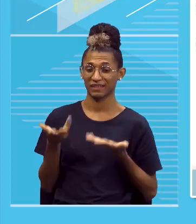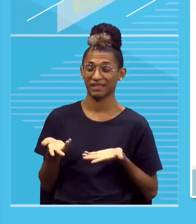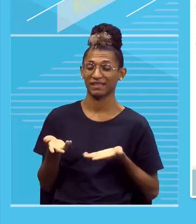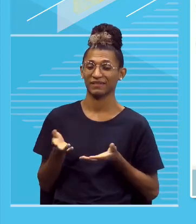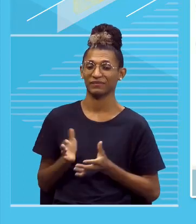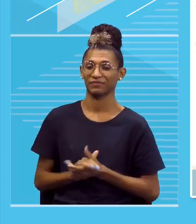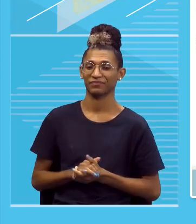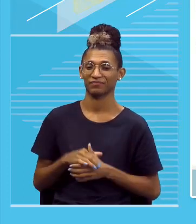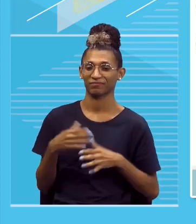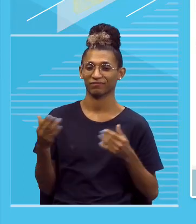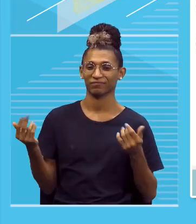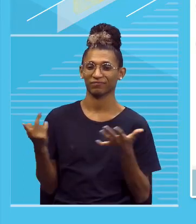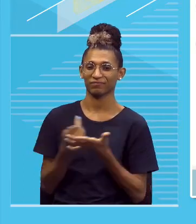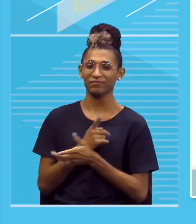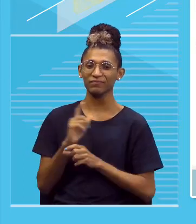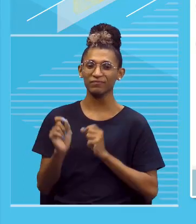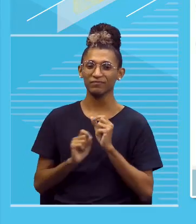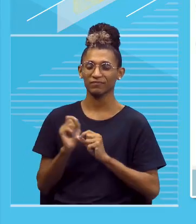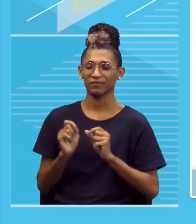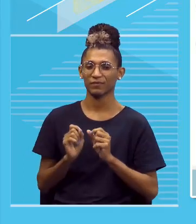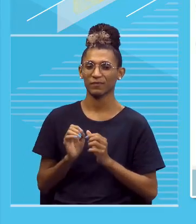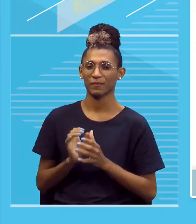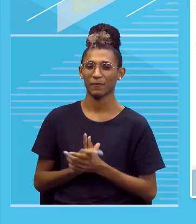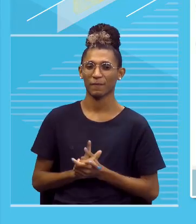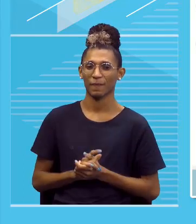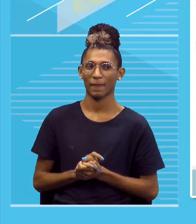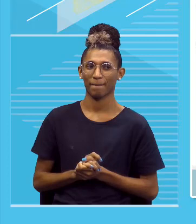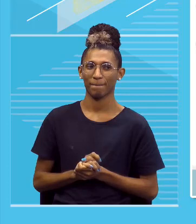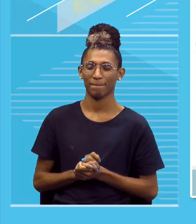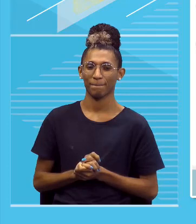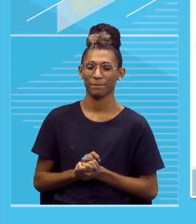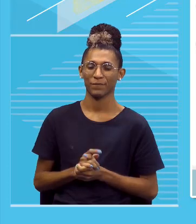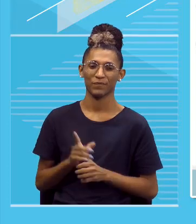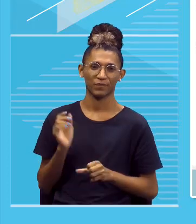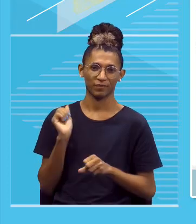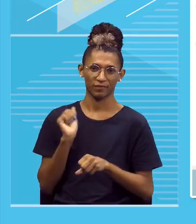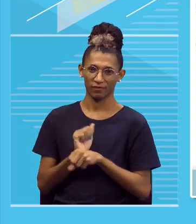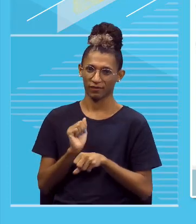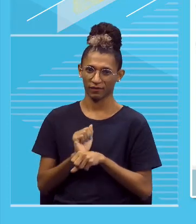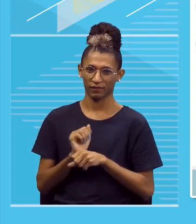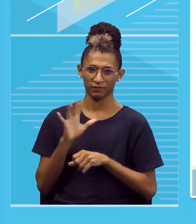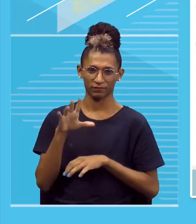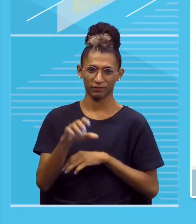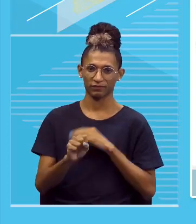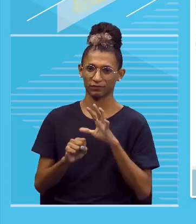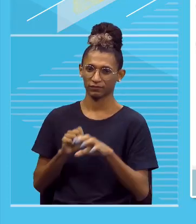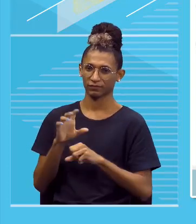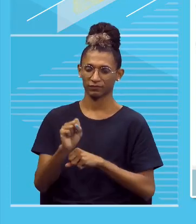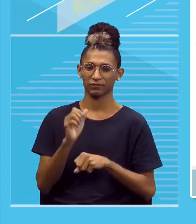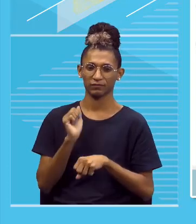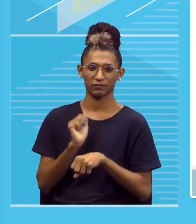foi o que aconteceu eles deixaram de arrecadar a turma